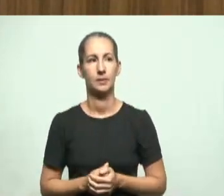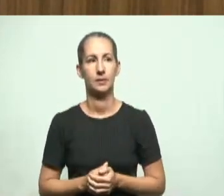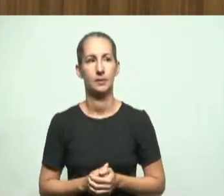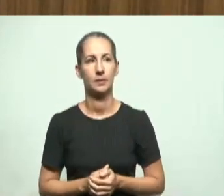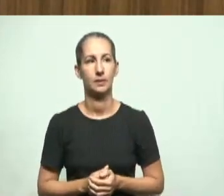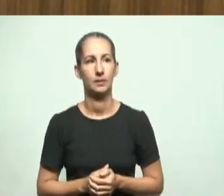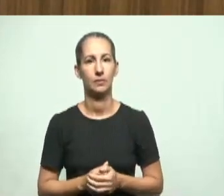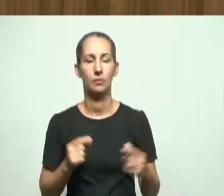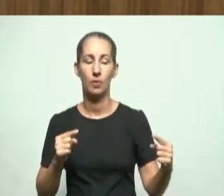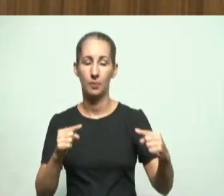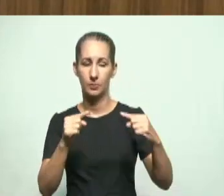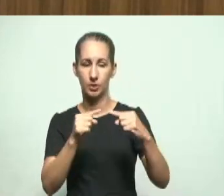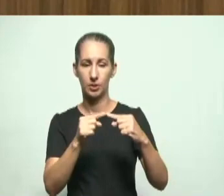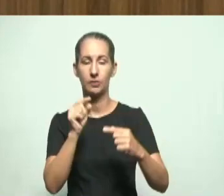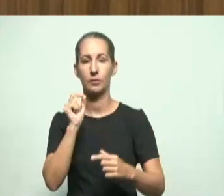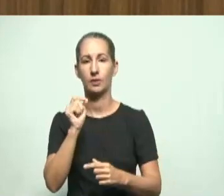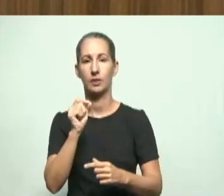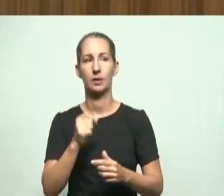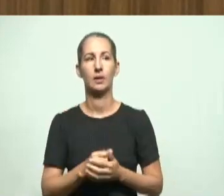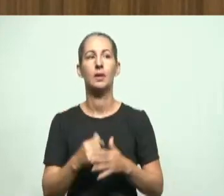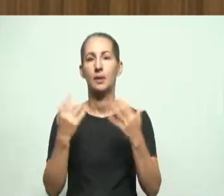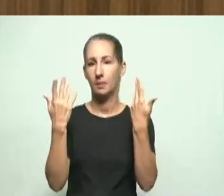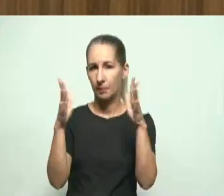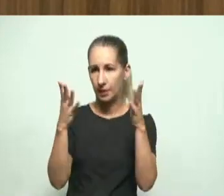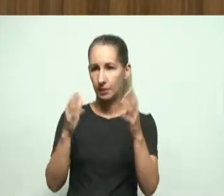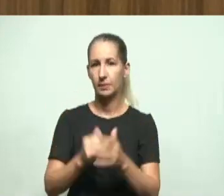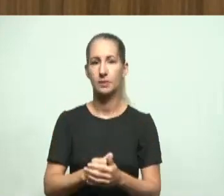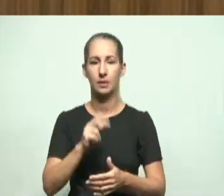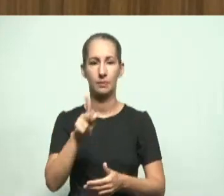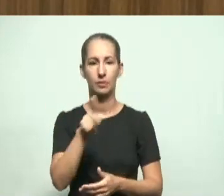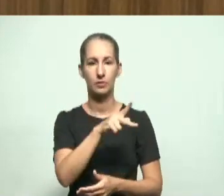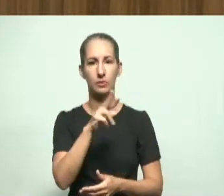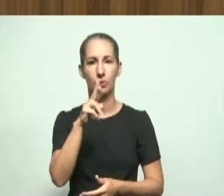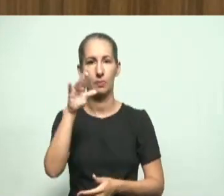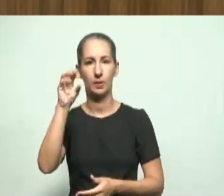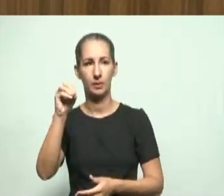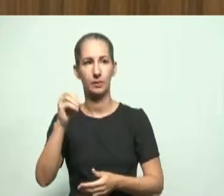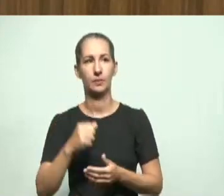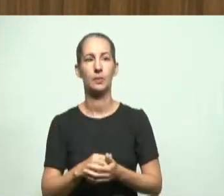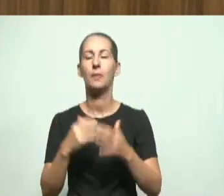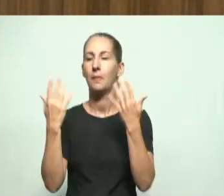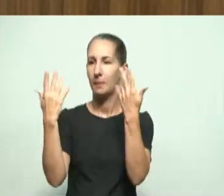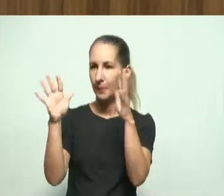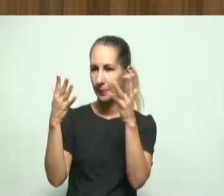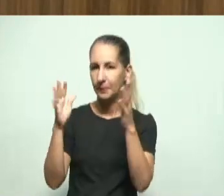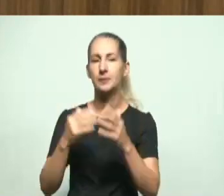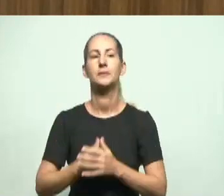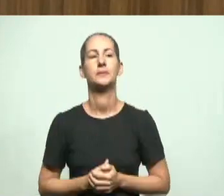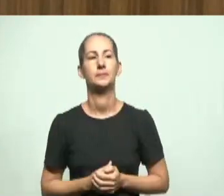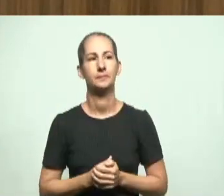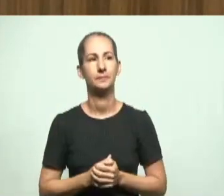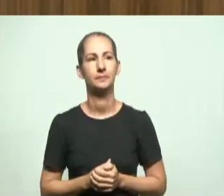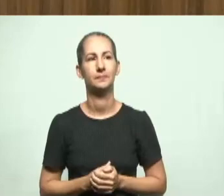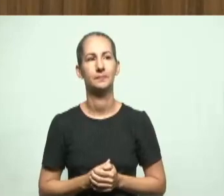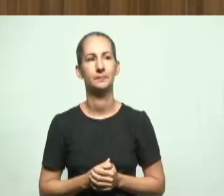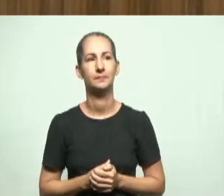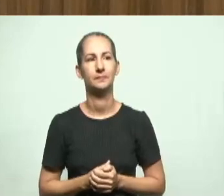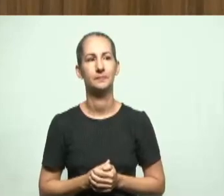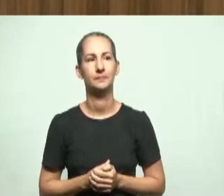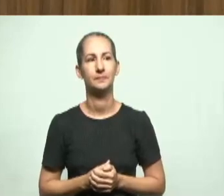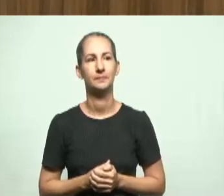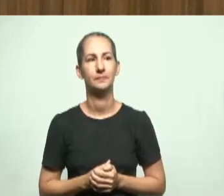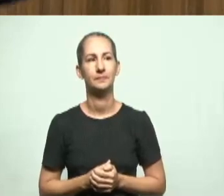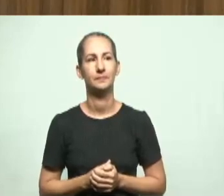o objetivo meu aqui, eu queria até parabenizar o professor Robério. Parabéns, professor. Isso. Não, Madonna